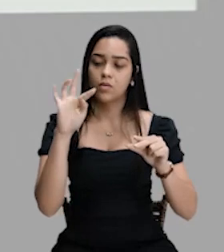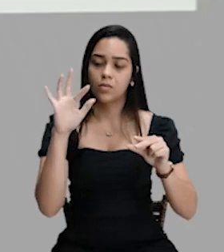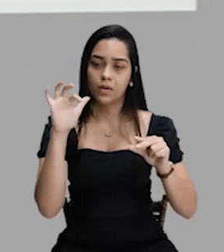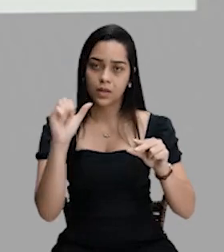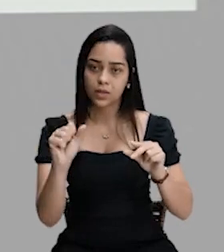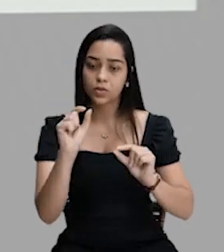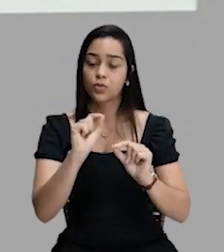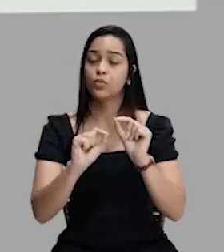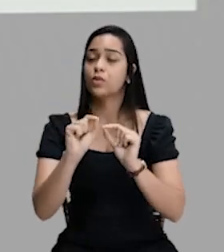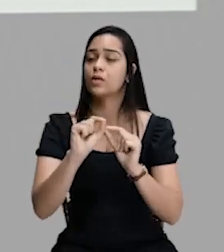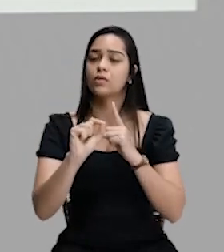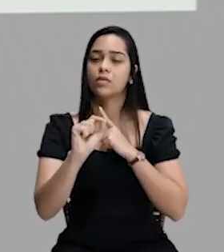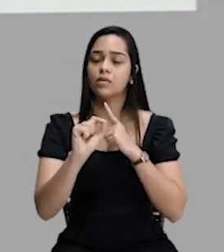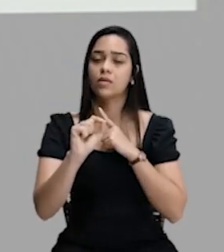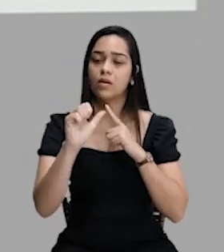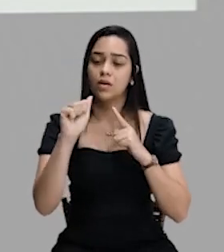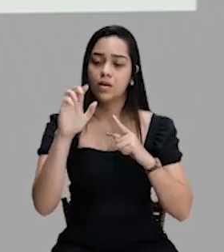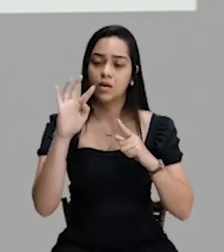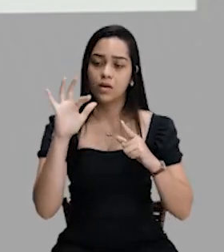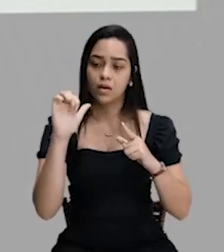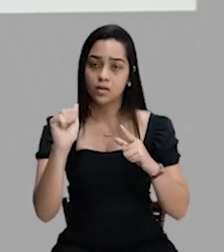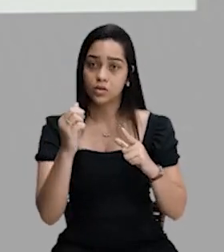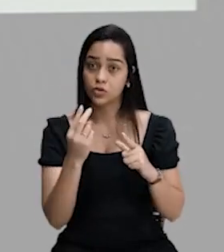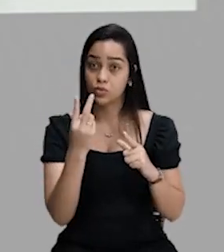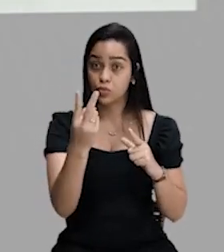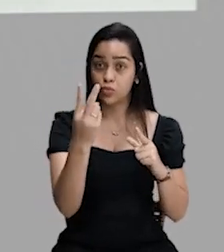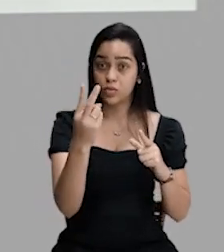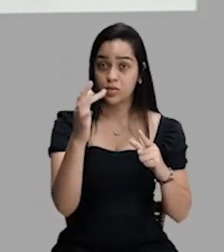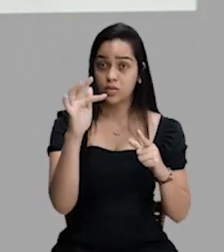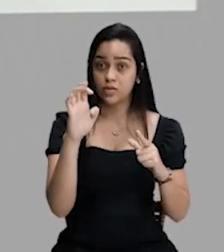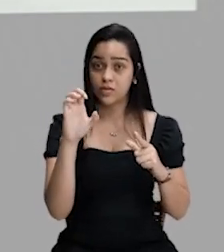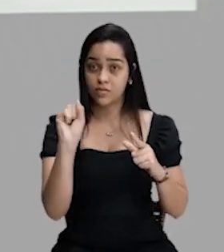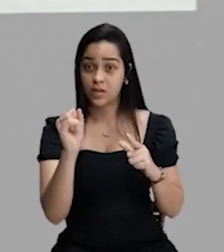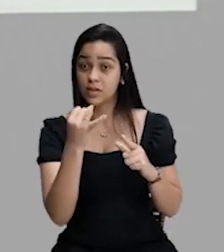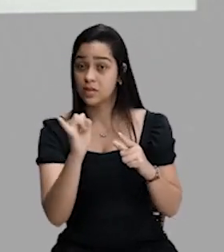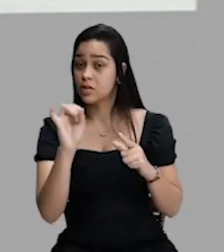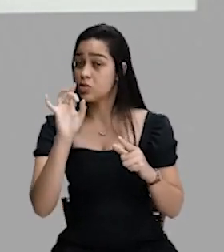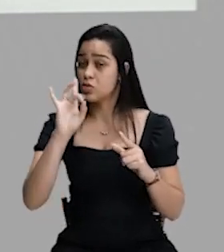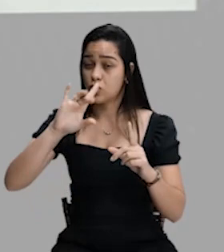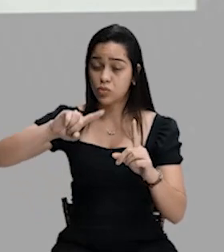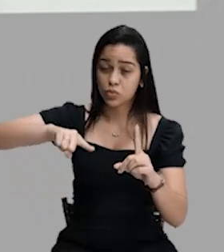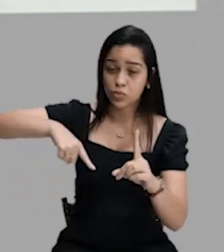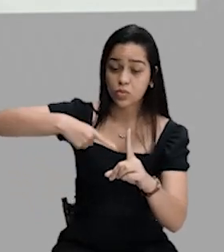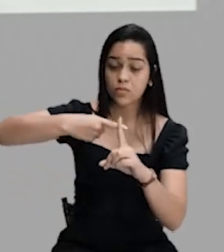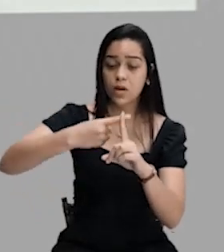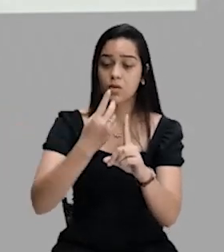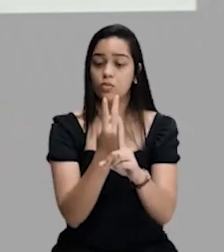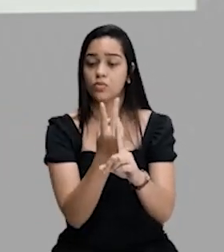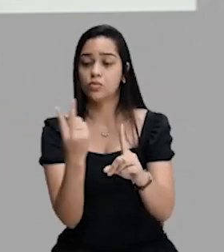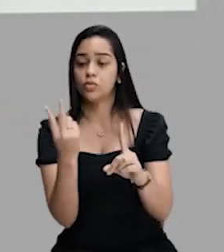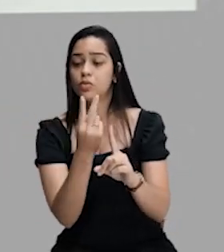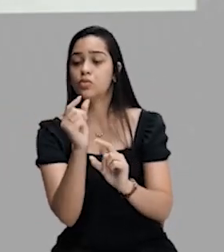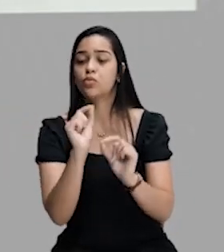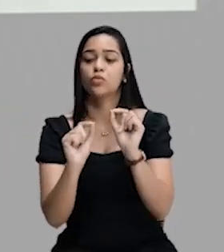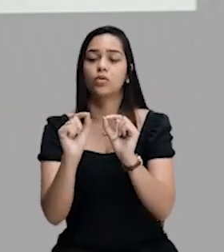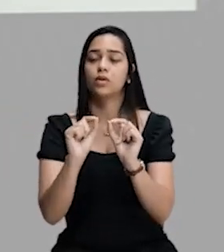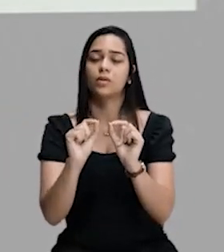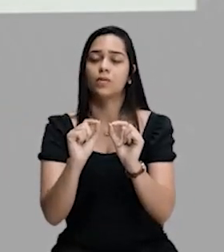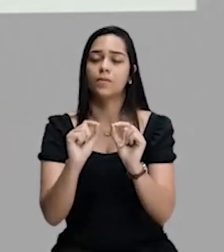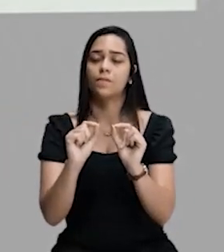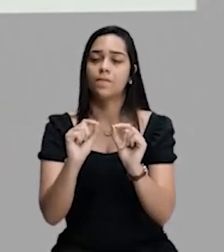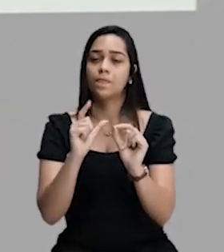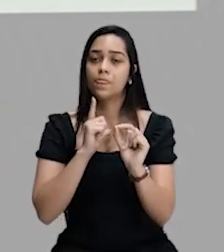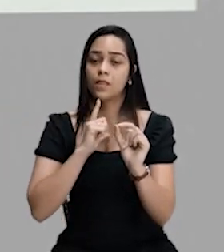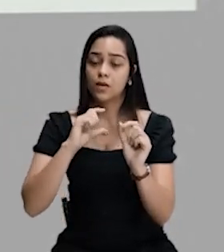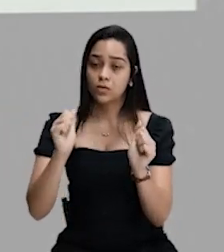ela é aresta de Duas Faces se eu simplesmente somar esses dois aqui eu tô contando